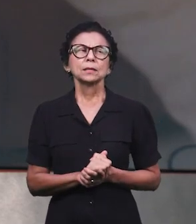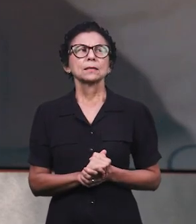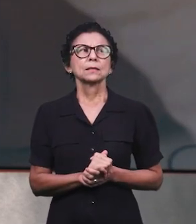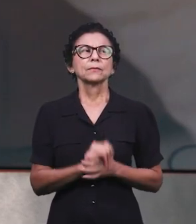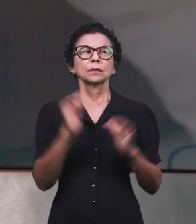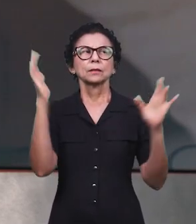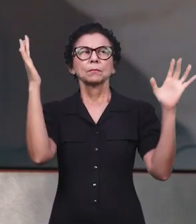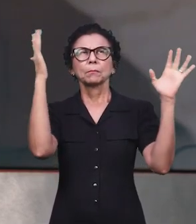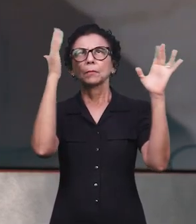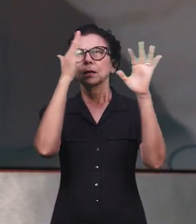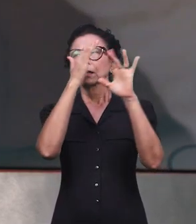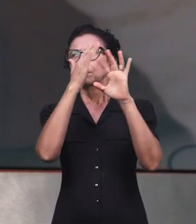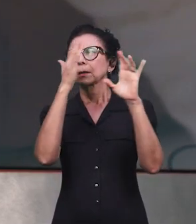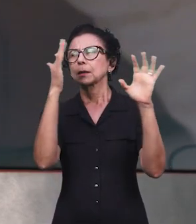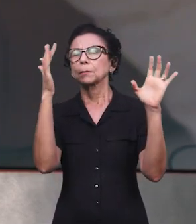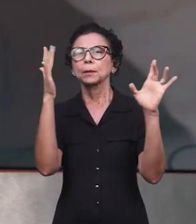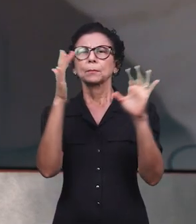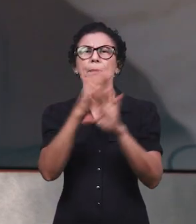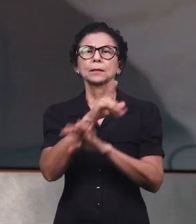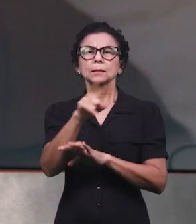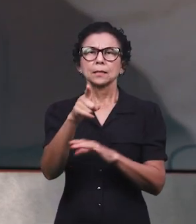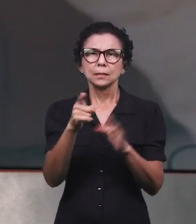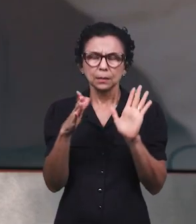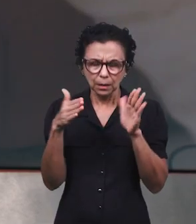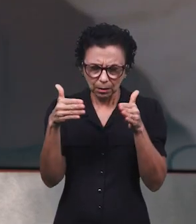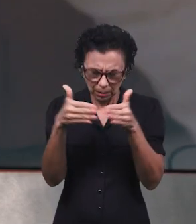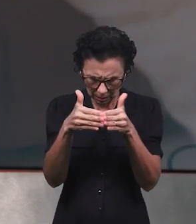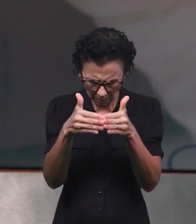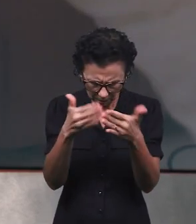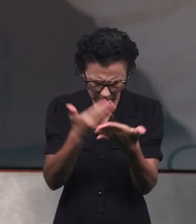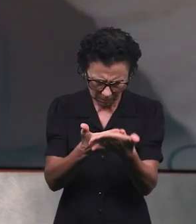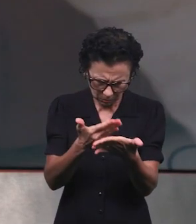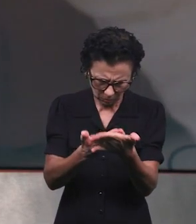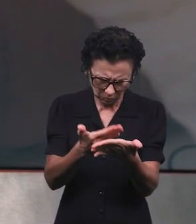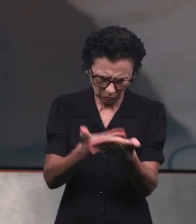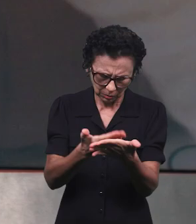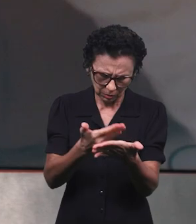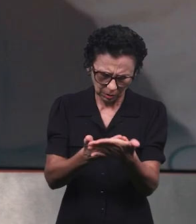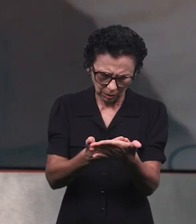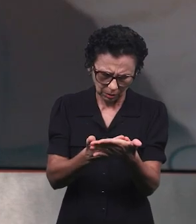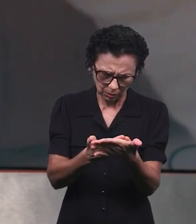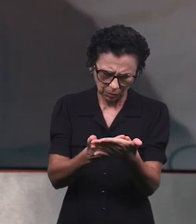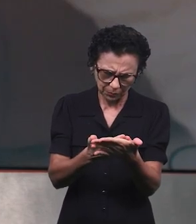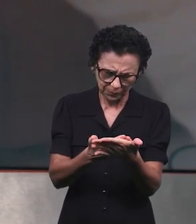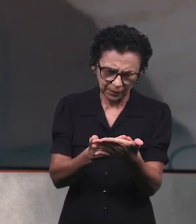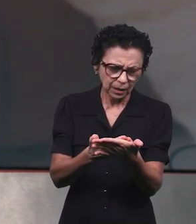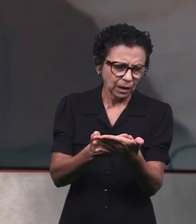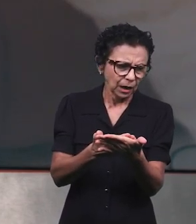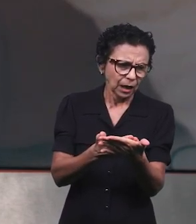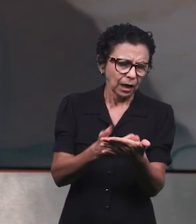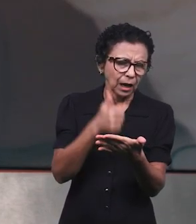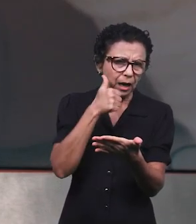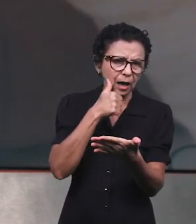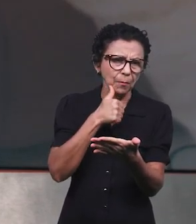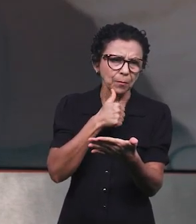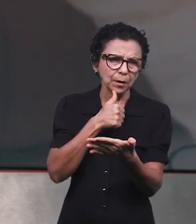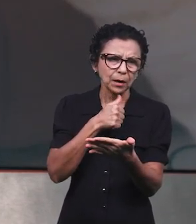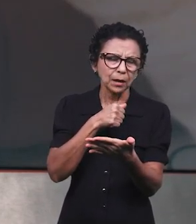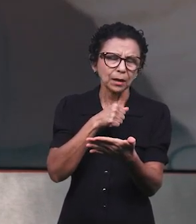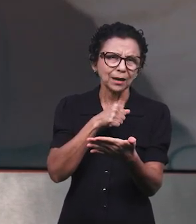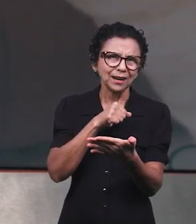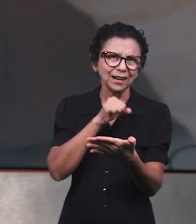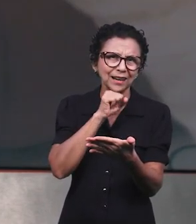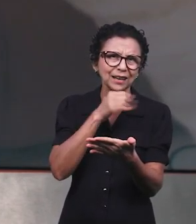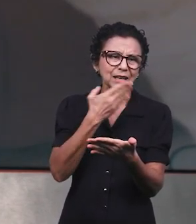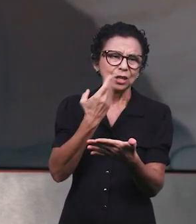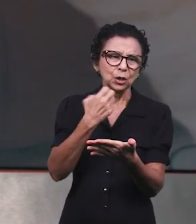casa. Às vezes você está ali, está estudando, os seus pais às vezes pensam assim, ó, o Júlio está ali estudando, então